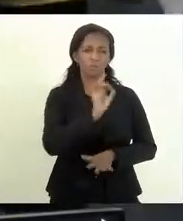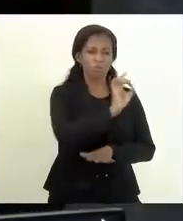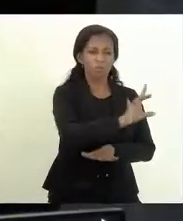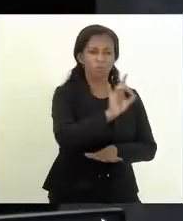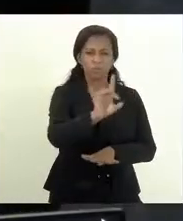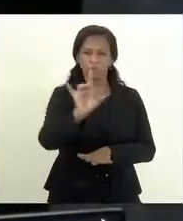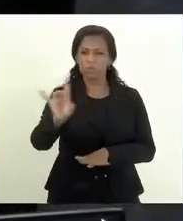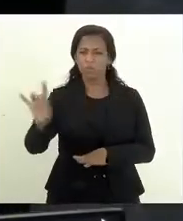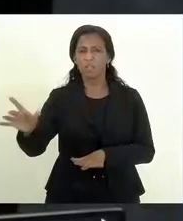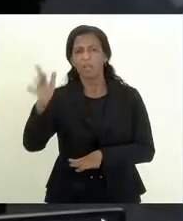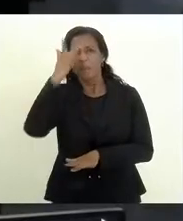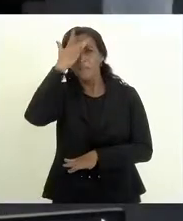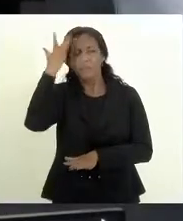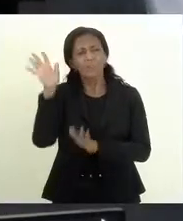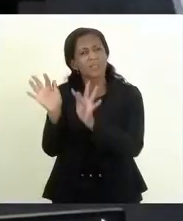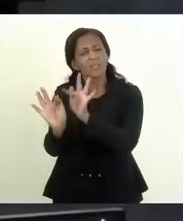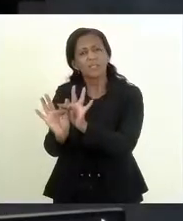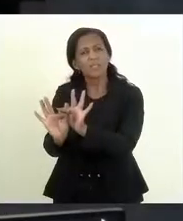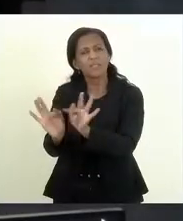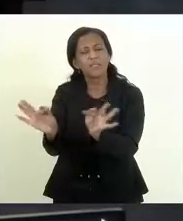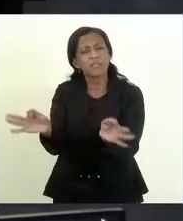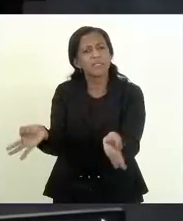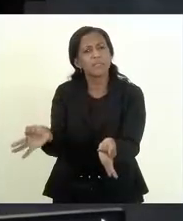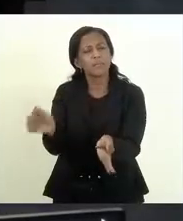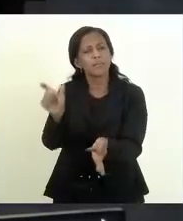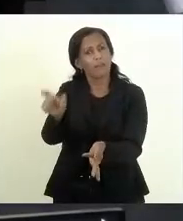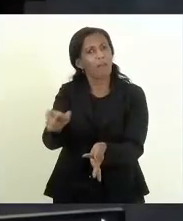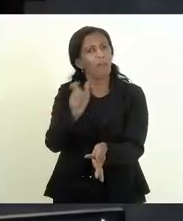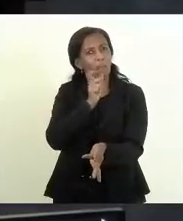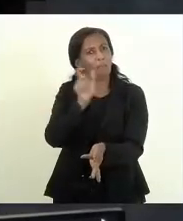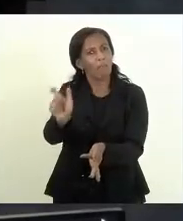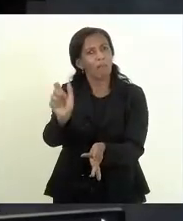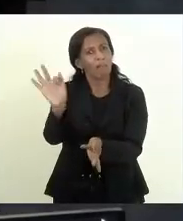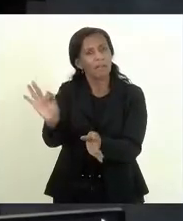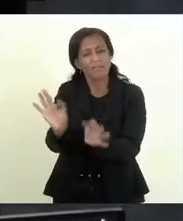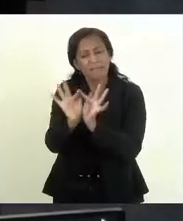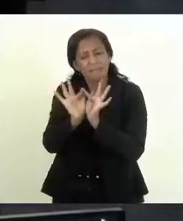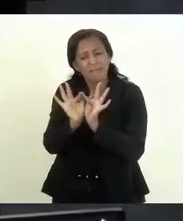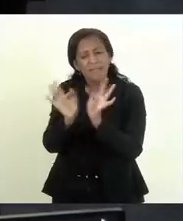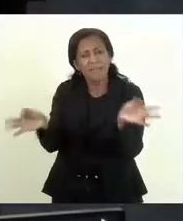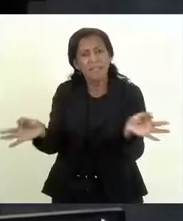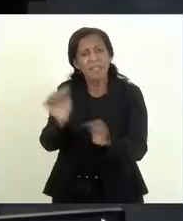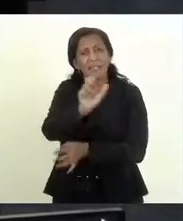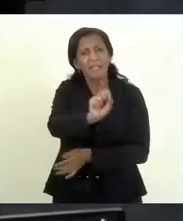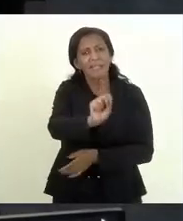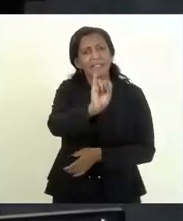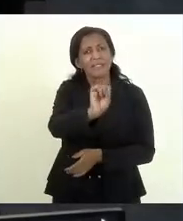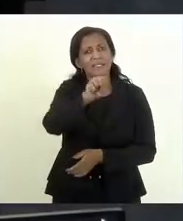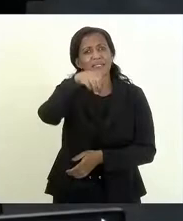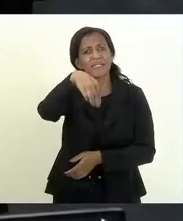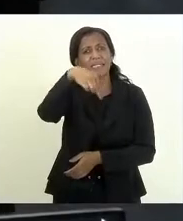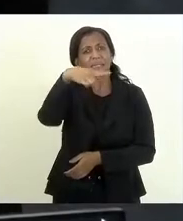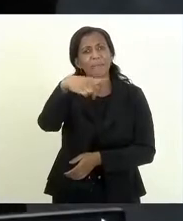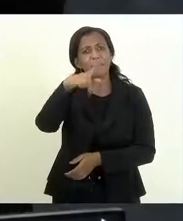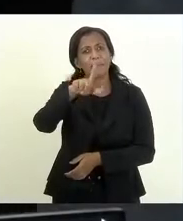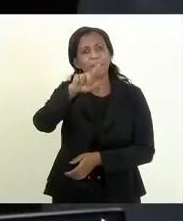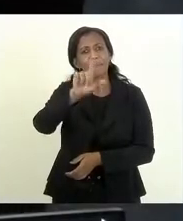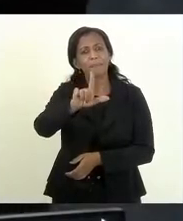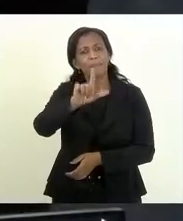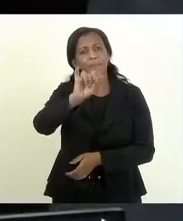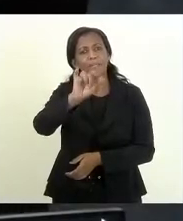pessoas que, com muita simplicidade, essa é a palavra, simplicidade, não